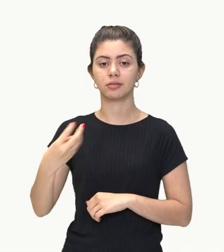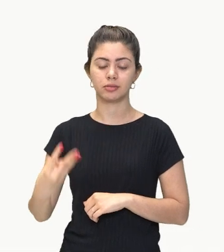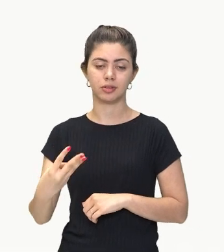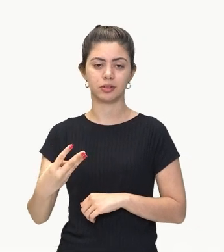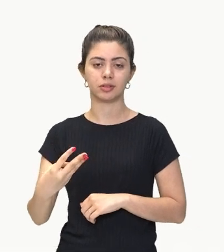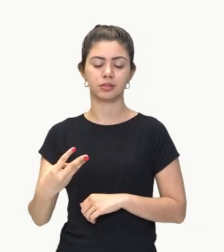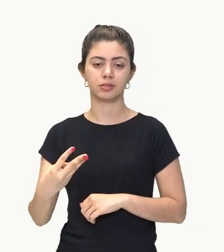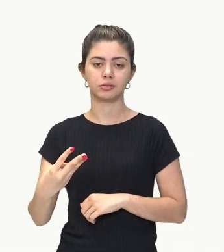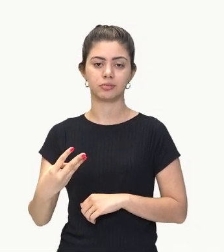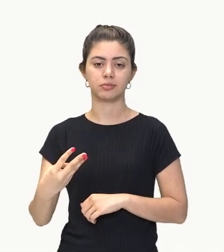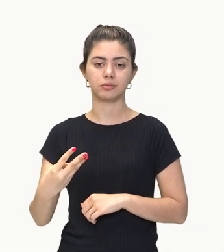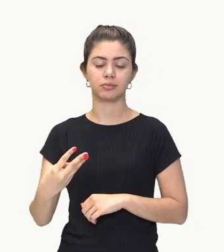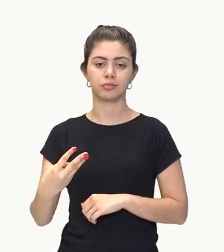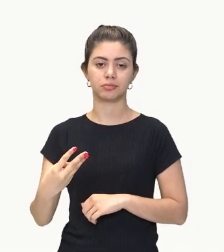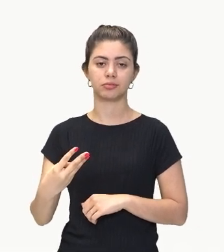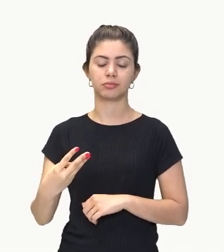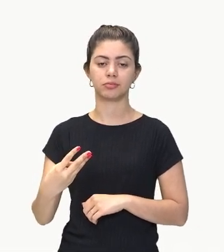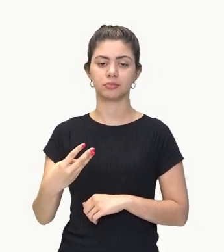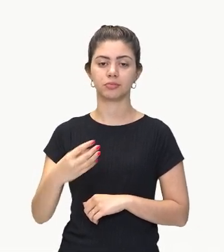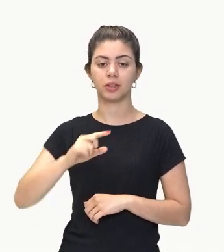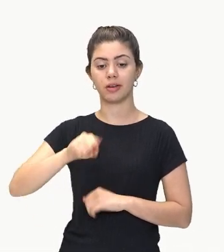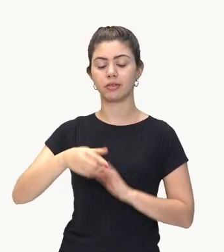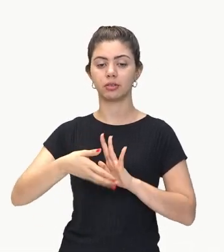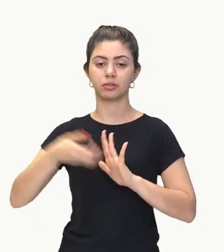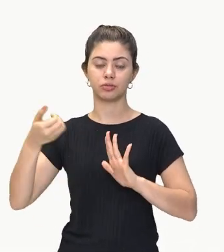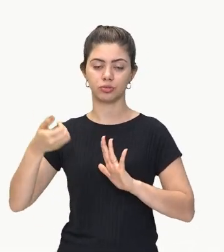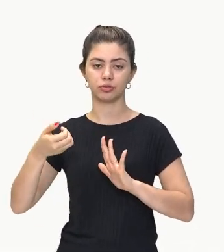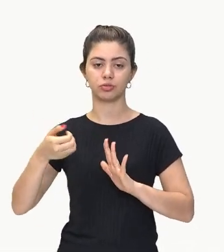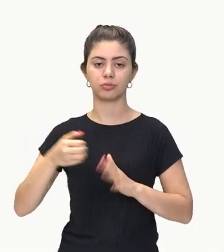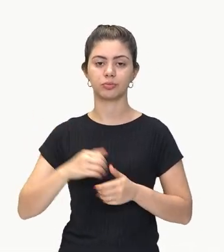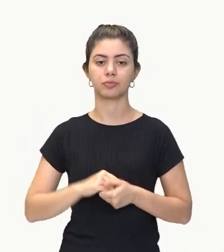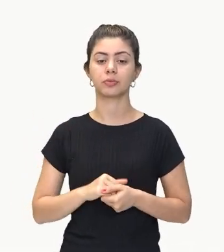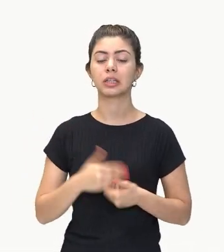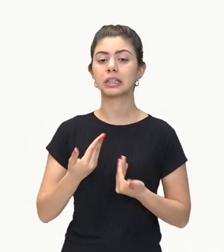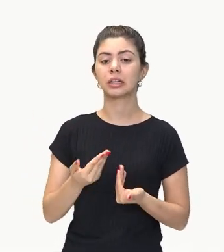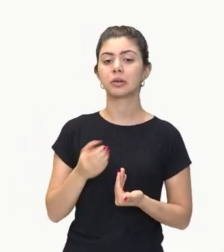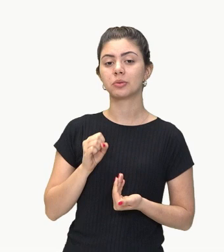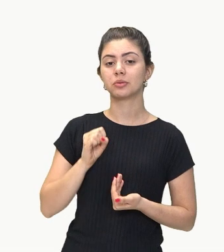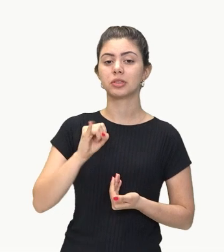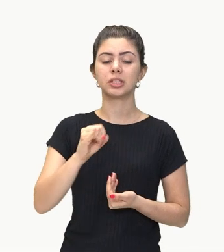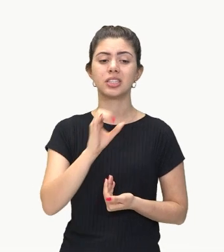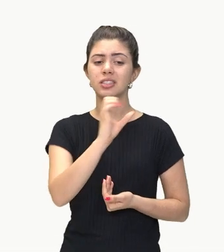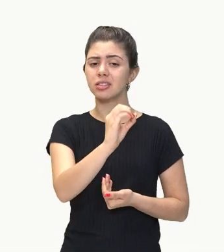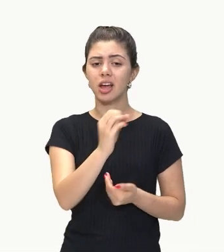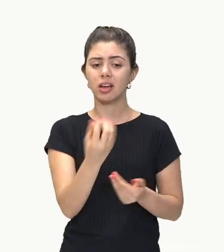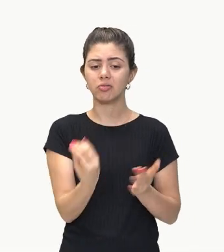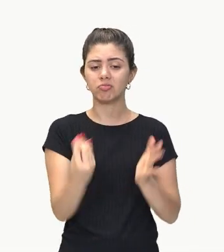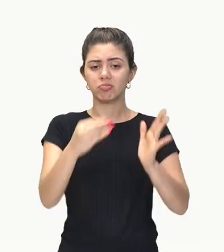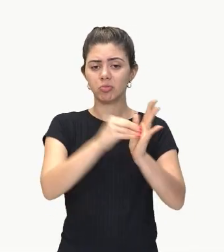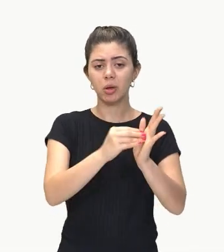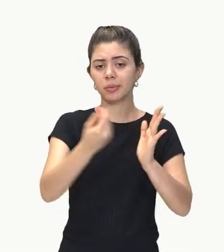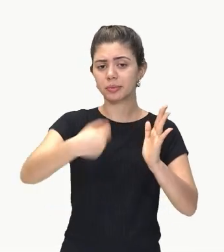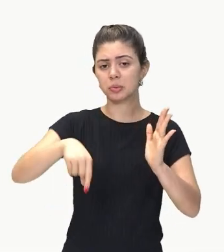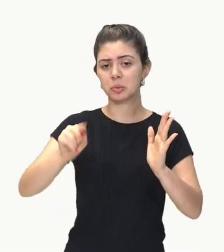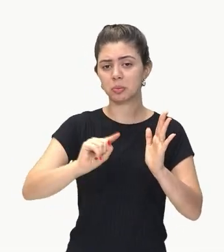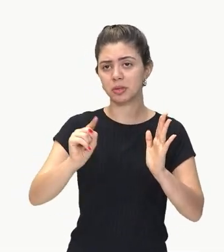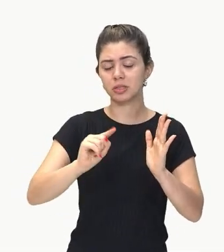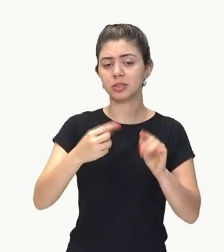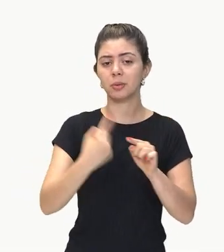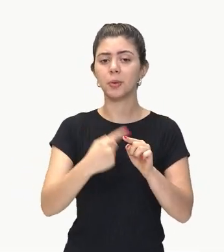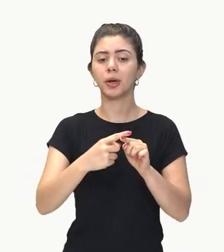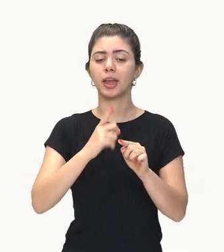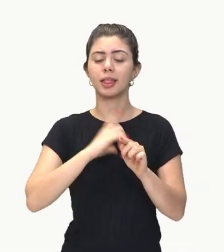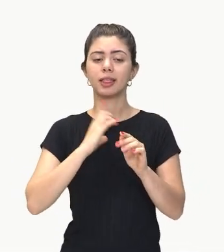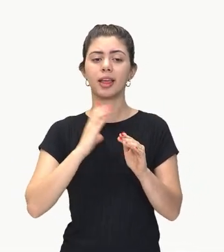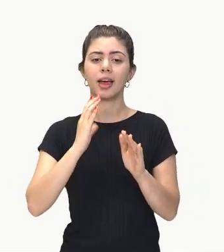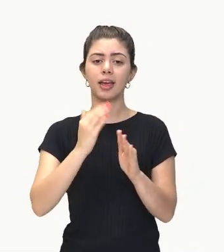0,03, sem vírgula. Tá? 0 na frente não precisa aparecer. Logo, eu só ia ficar com